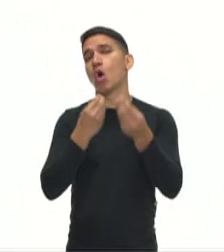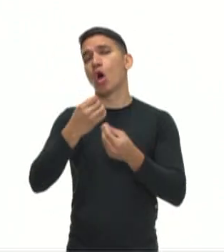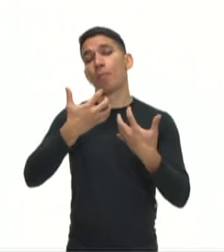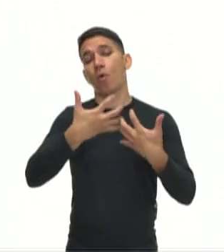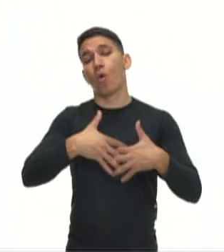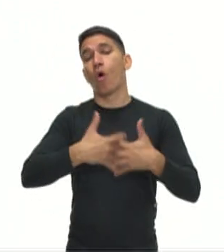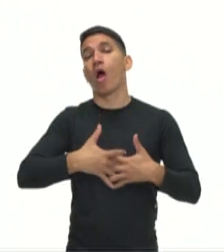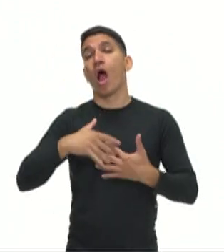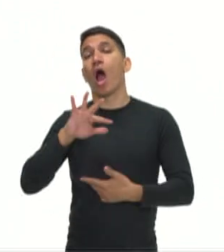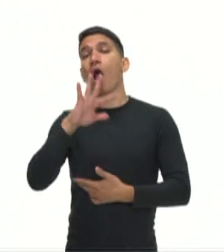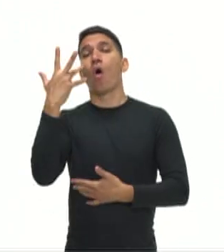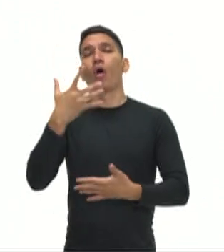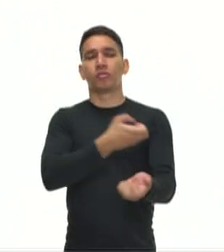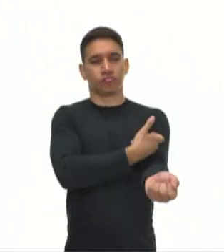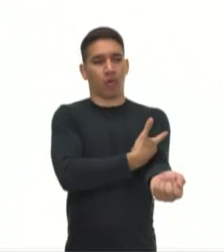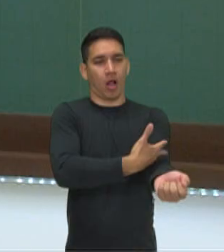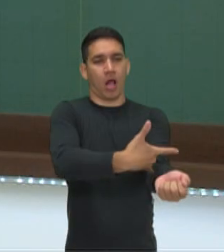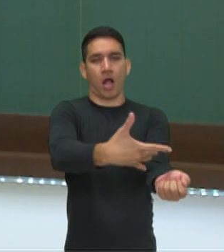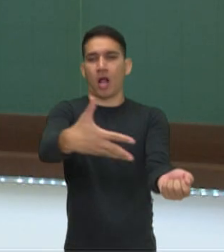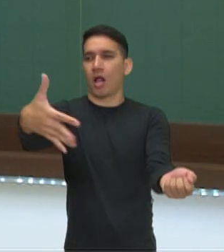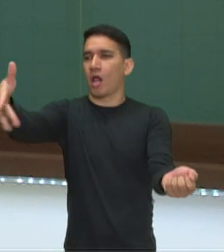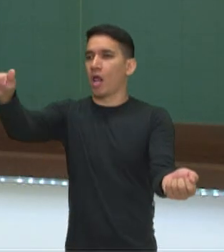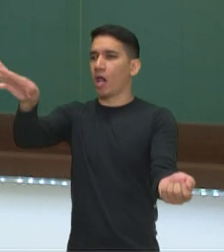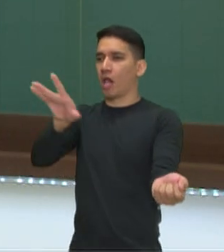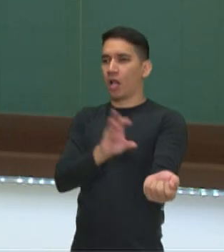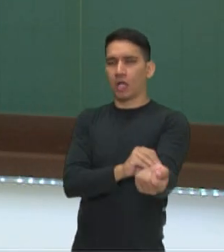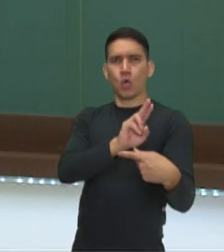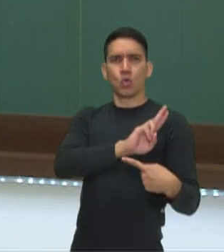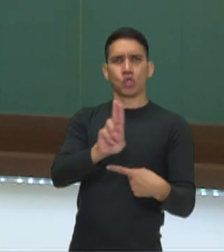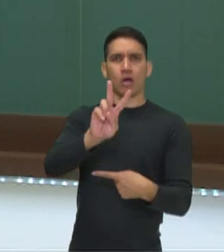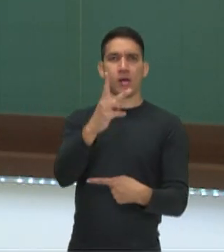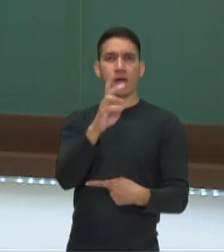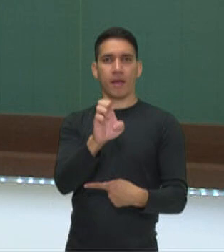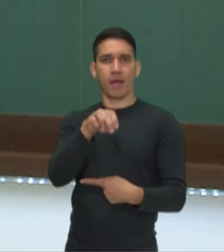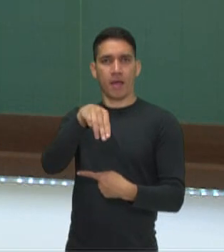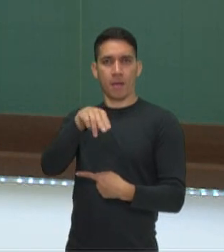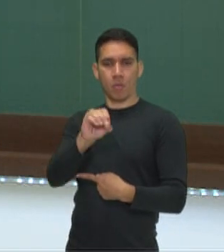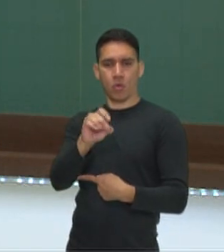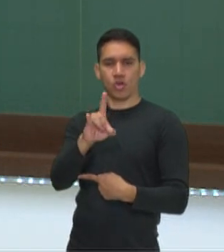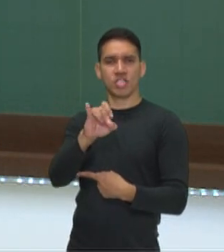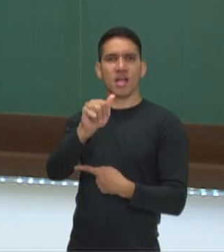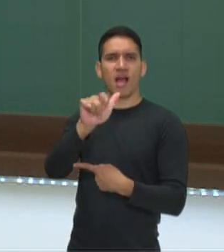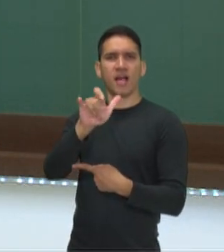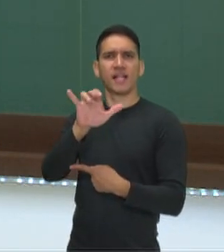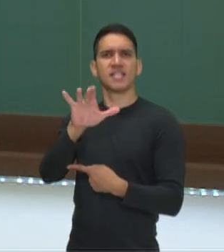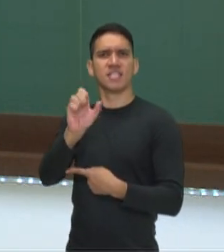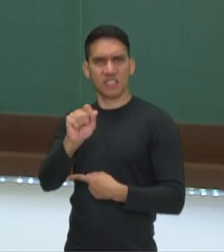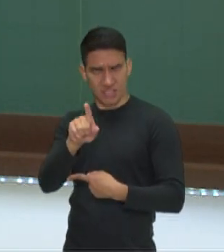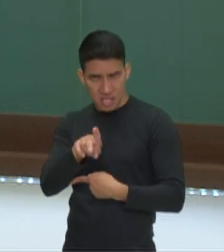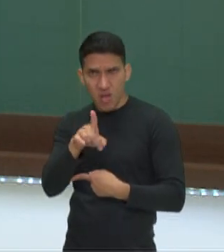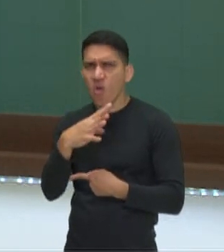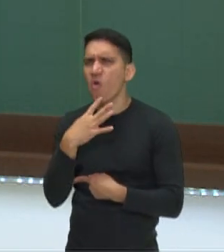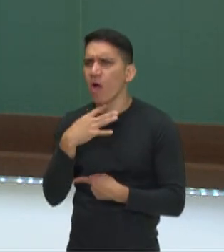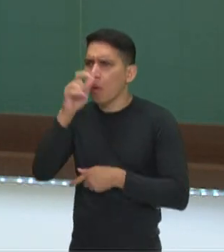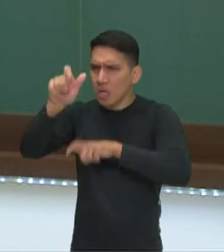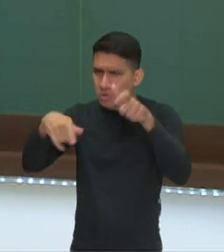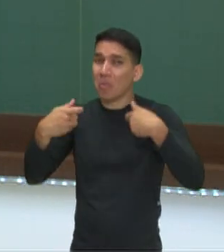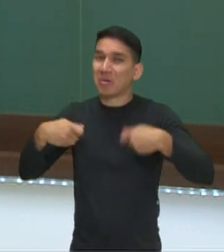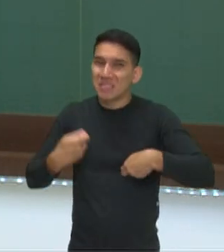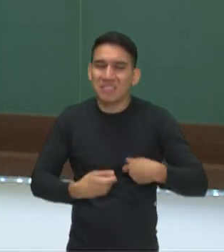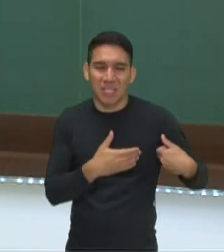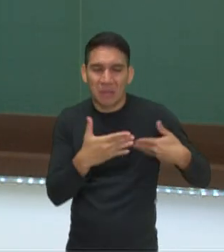a hemodiálise. Já ouviu falar de hemodiálise? Já conheceu alguém que precisou passar por